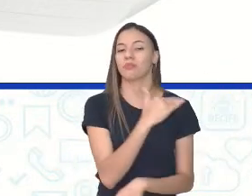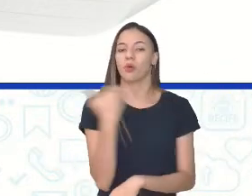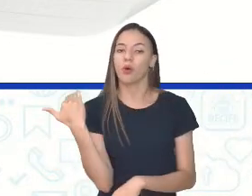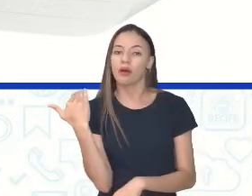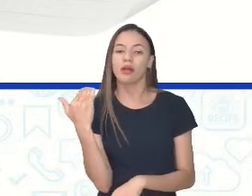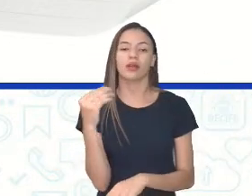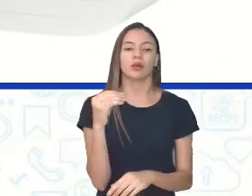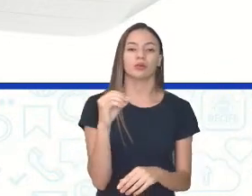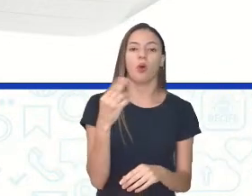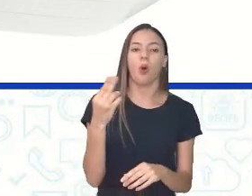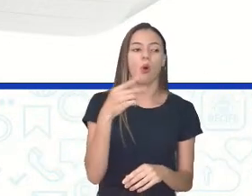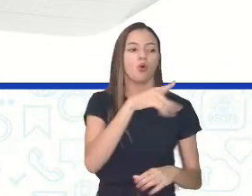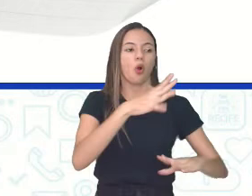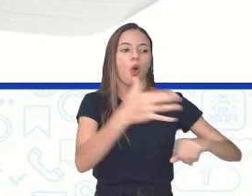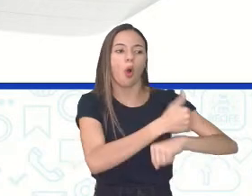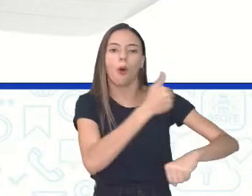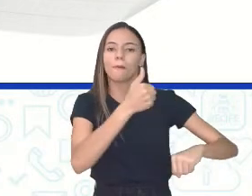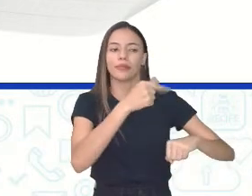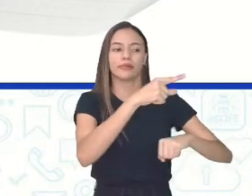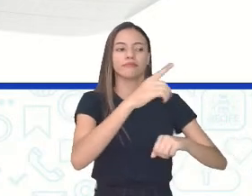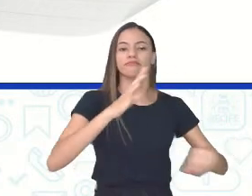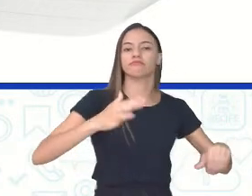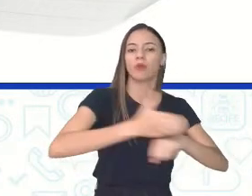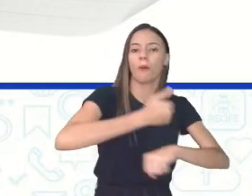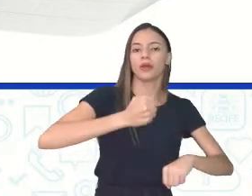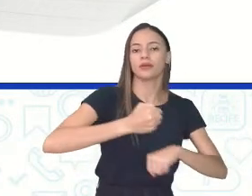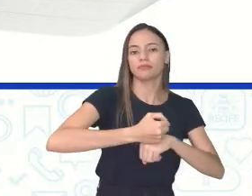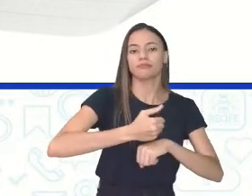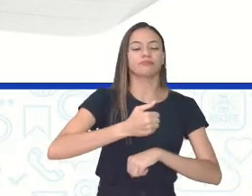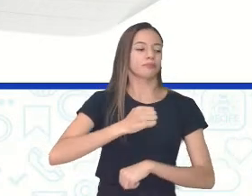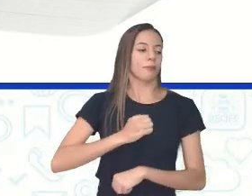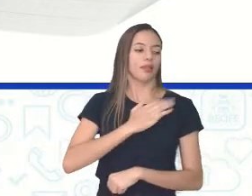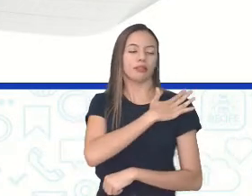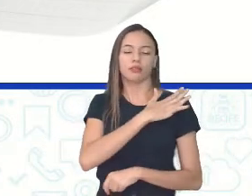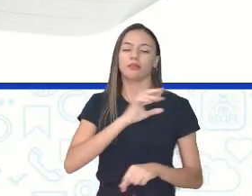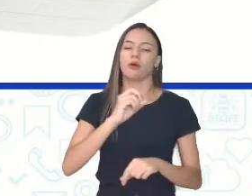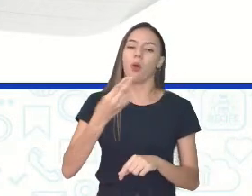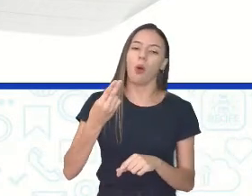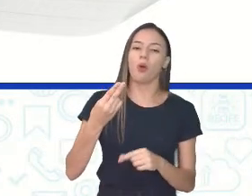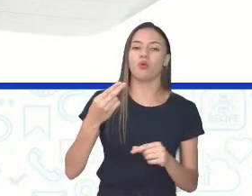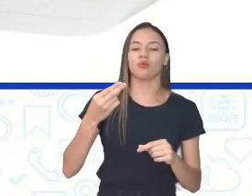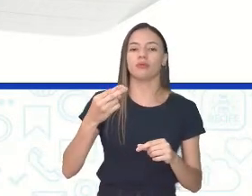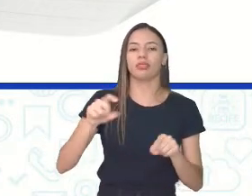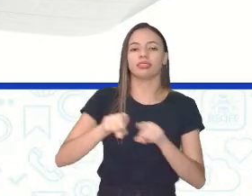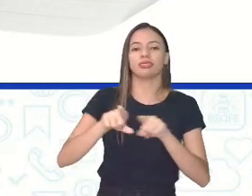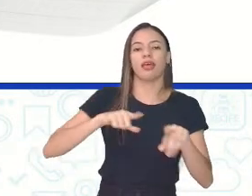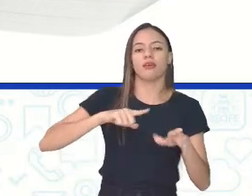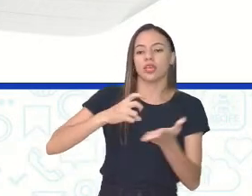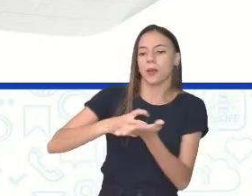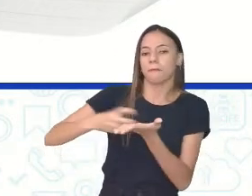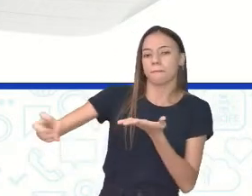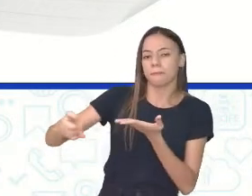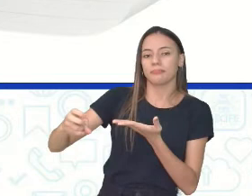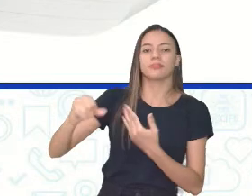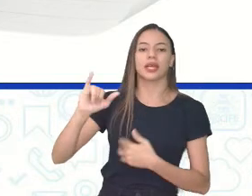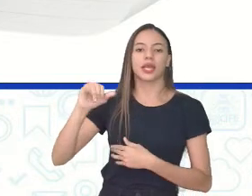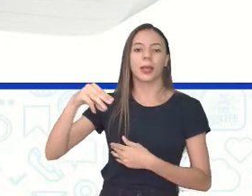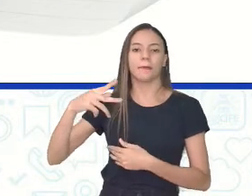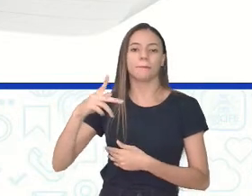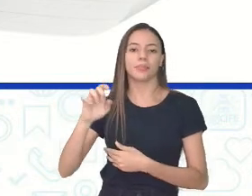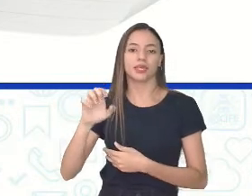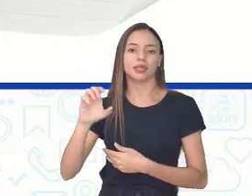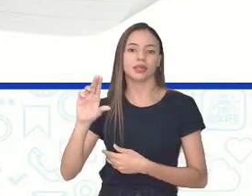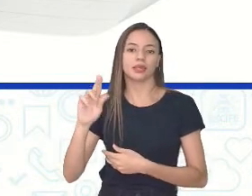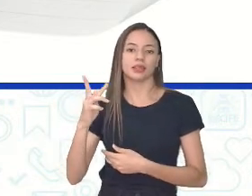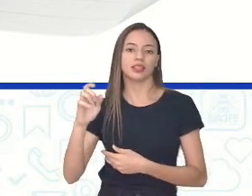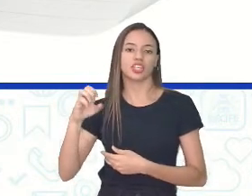afastados mediante golpe civil ou golpe militar, ou passaram por processo, né, de impeachment. Então a gente tem tudo isso.